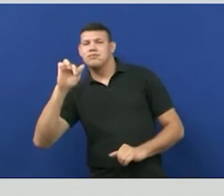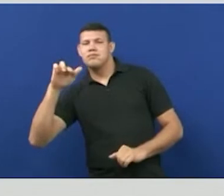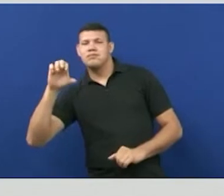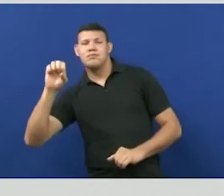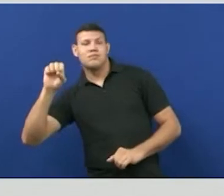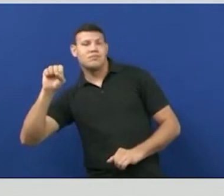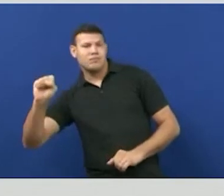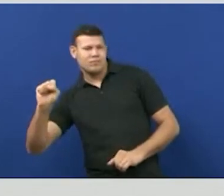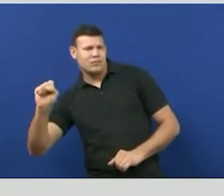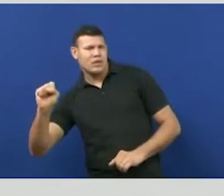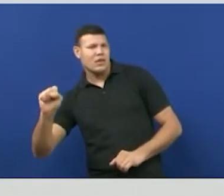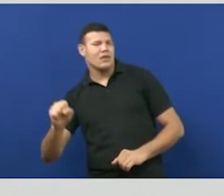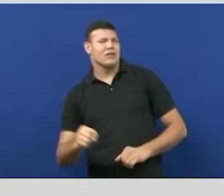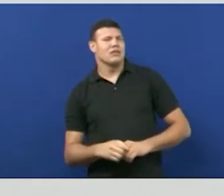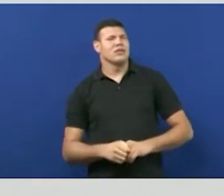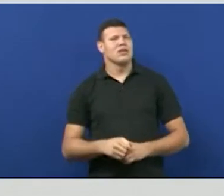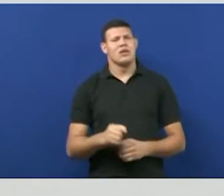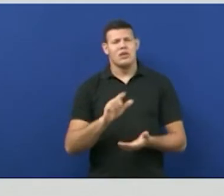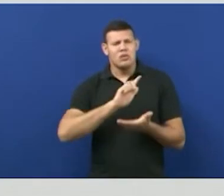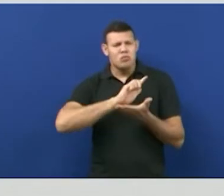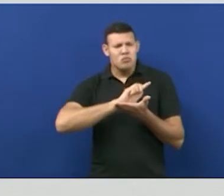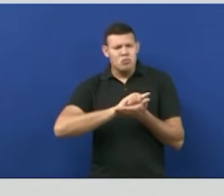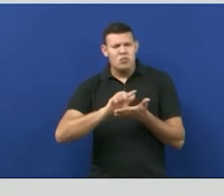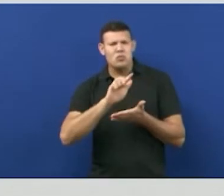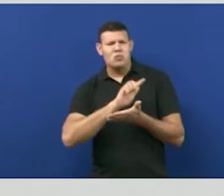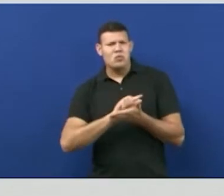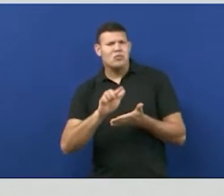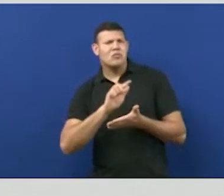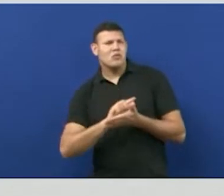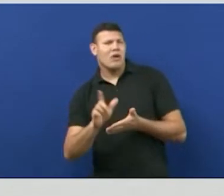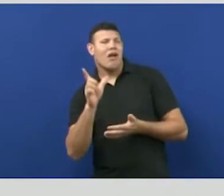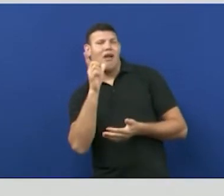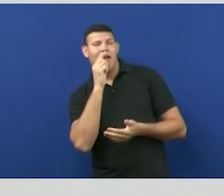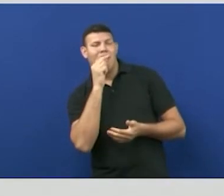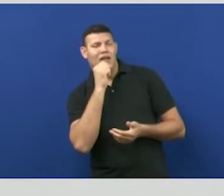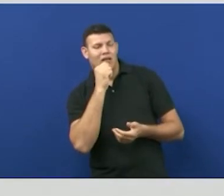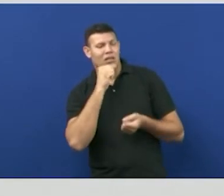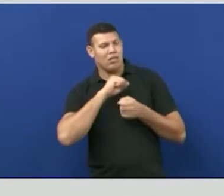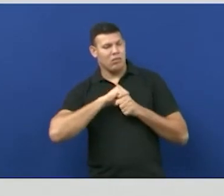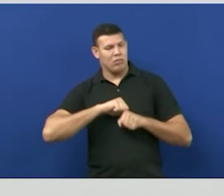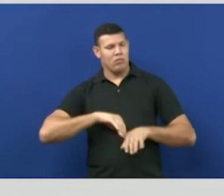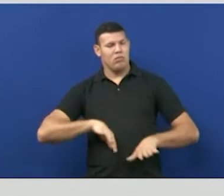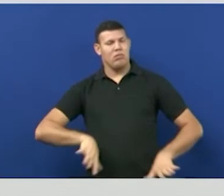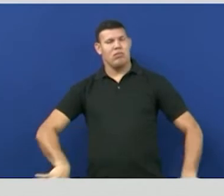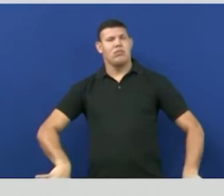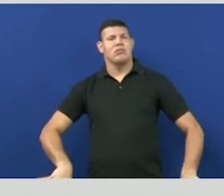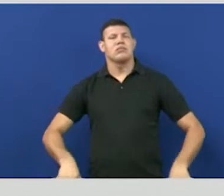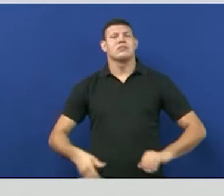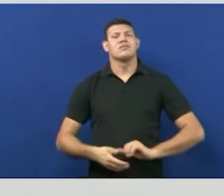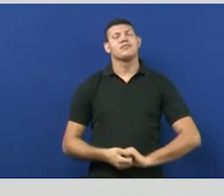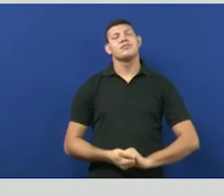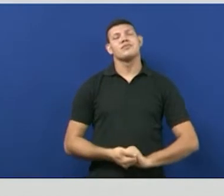todo funcionam como um grande filtro e eliminam a água em excesso do organismo.